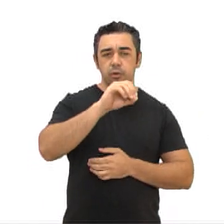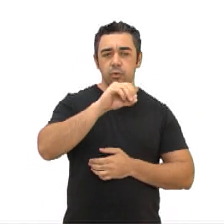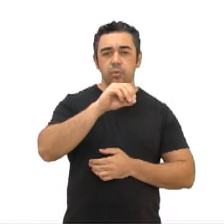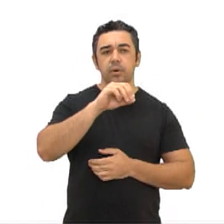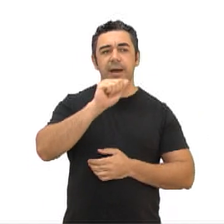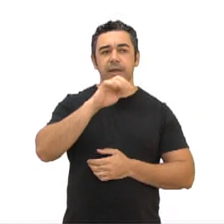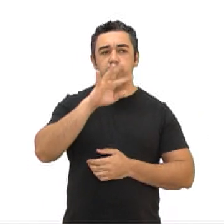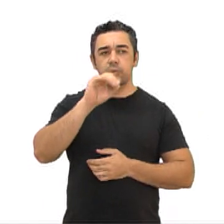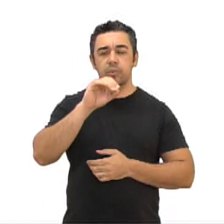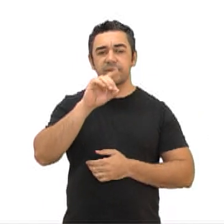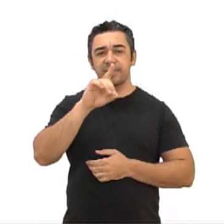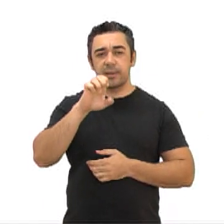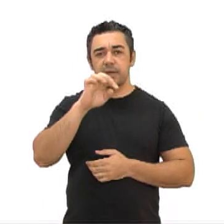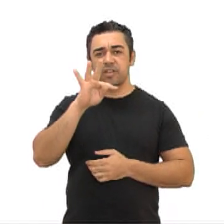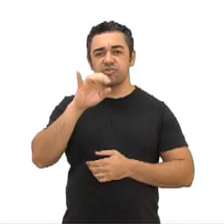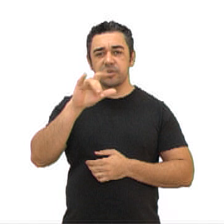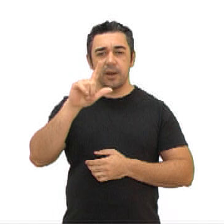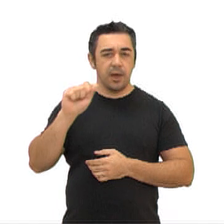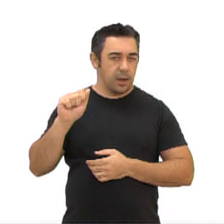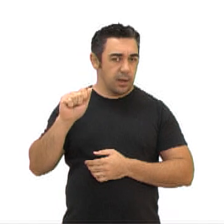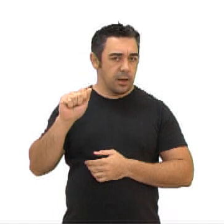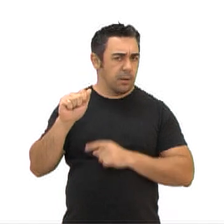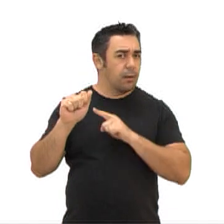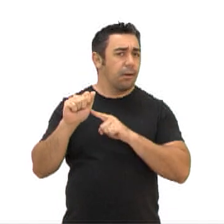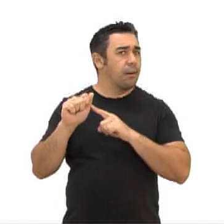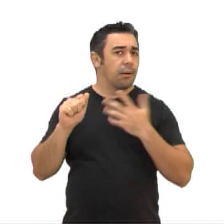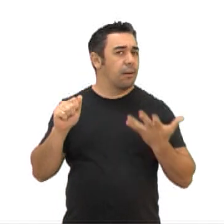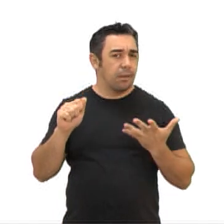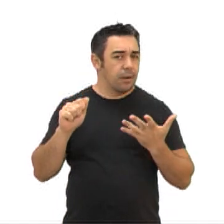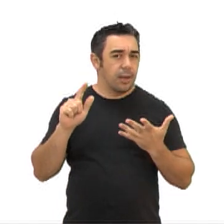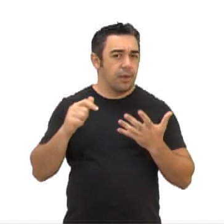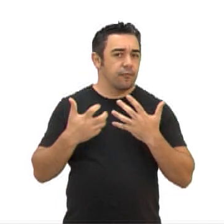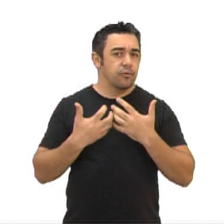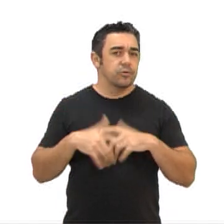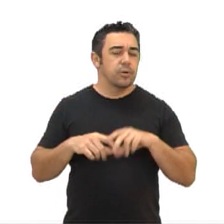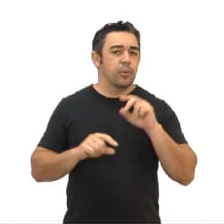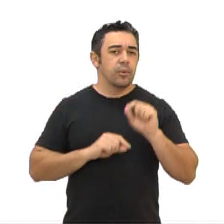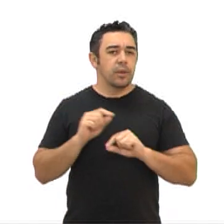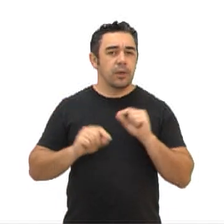Metanoato de etila. Essa nomenclatura pertence a qual função?